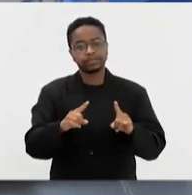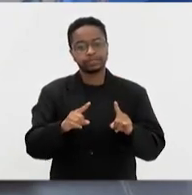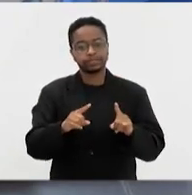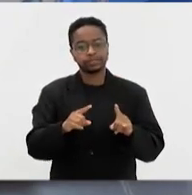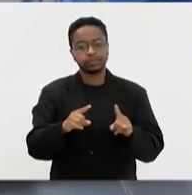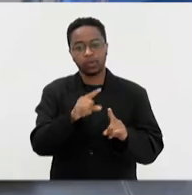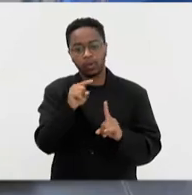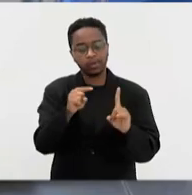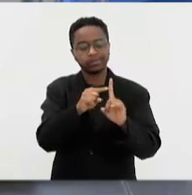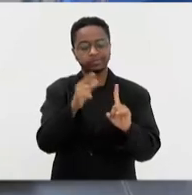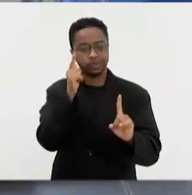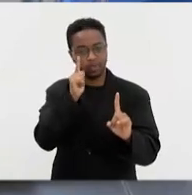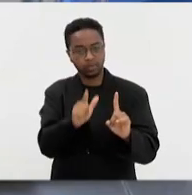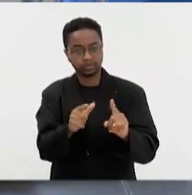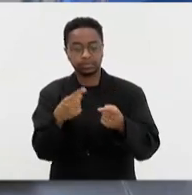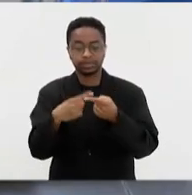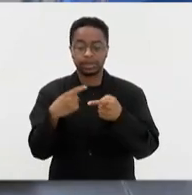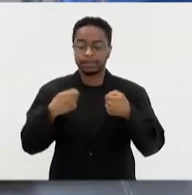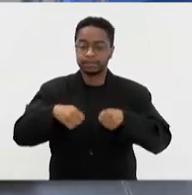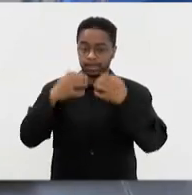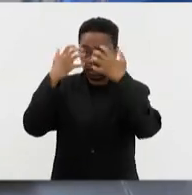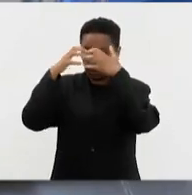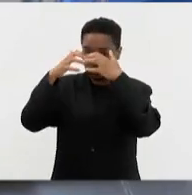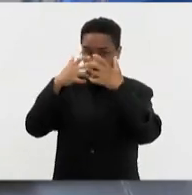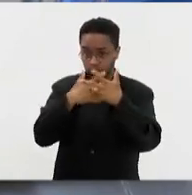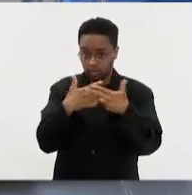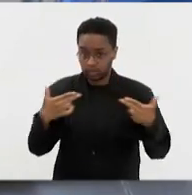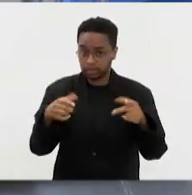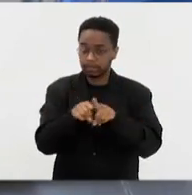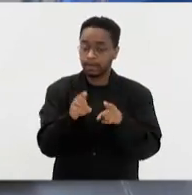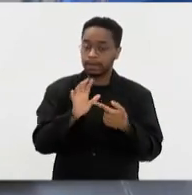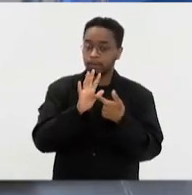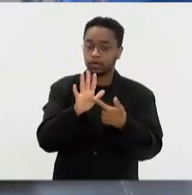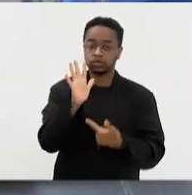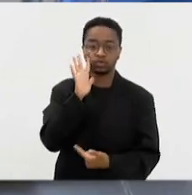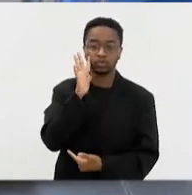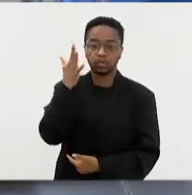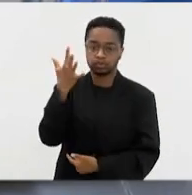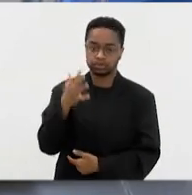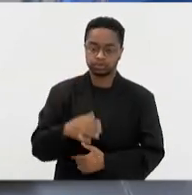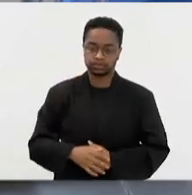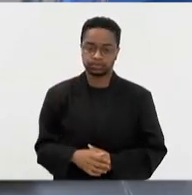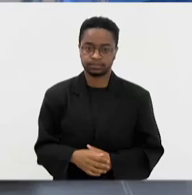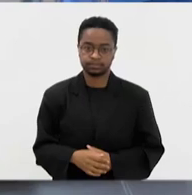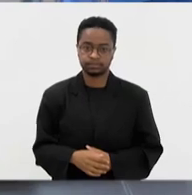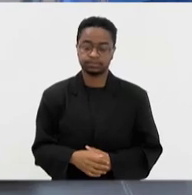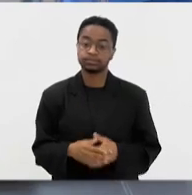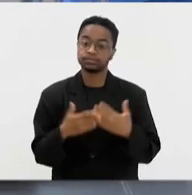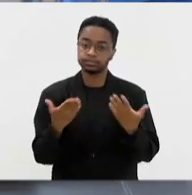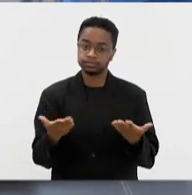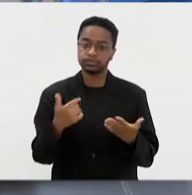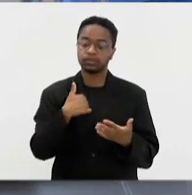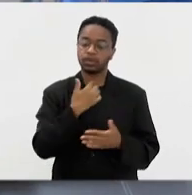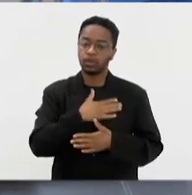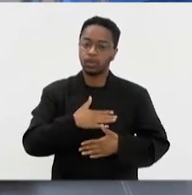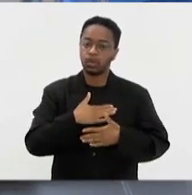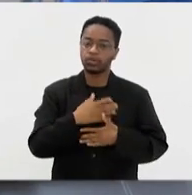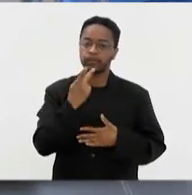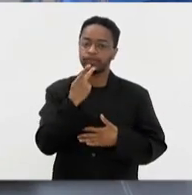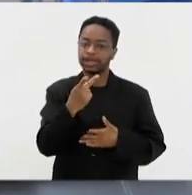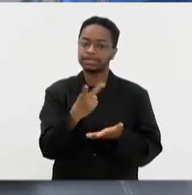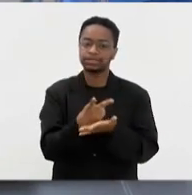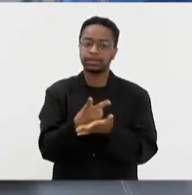missão, que é de refletir sobre um fato e apresentar a solução para esse fato. Então, como eu gosto de dizer,